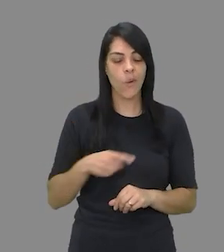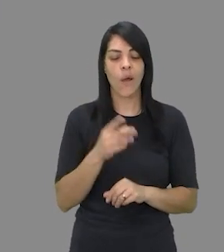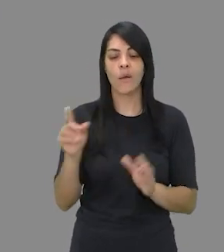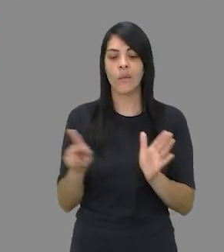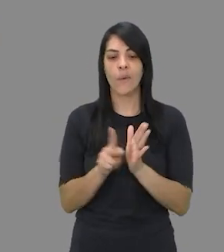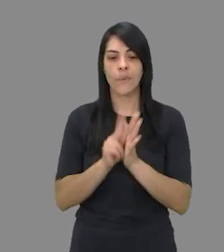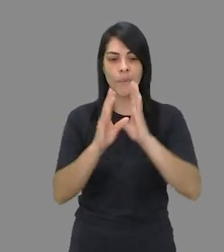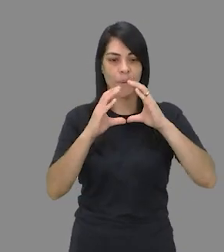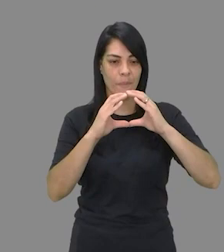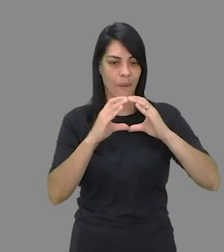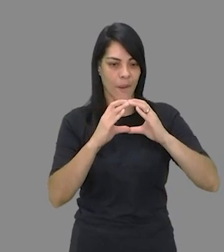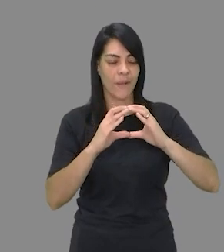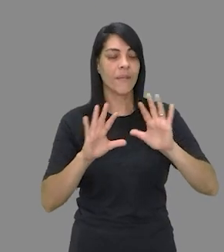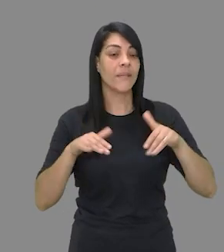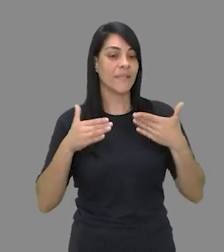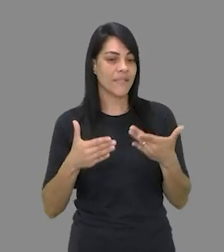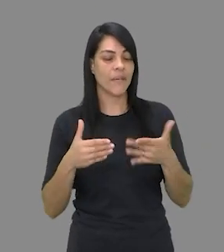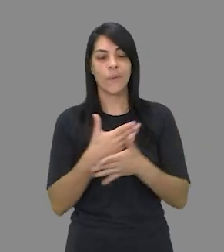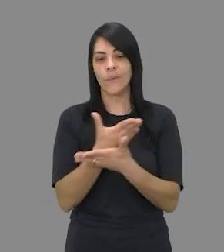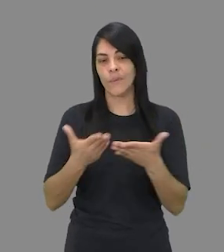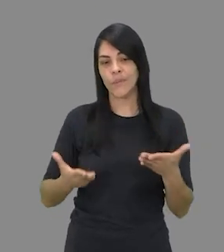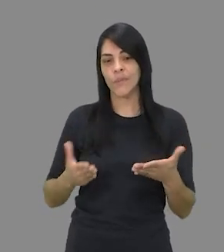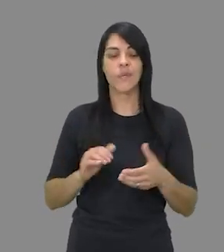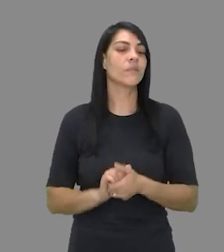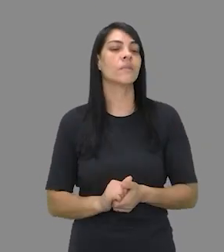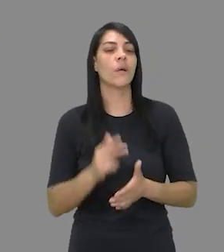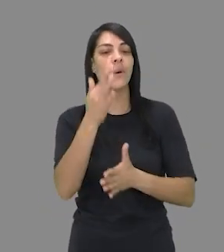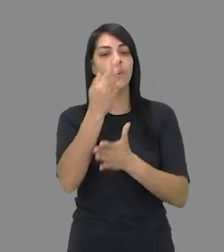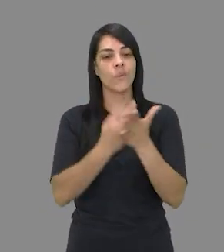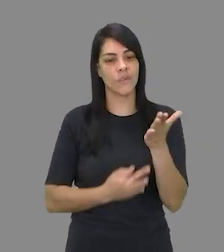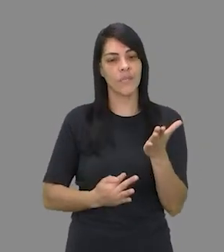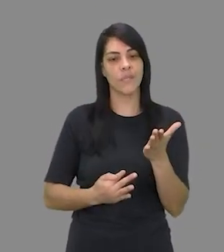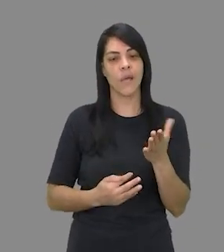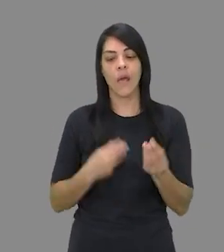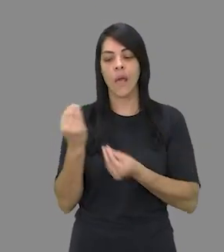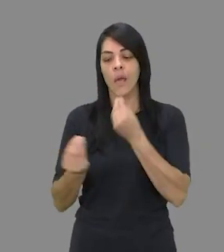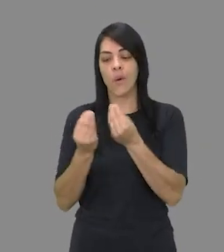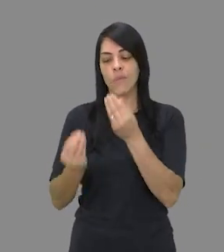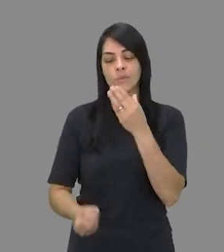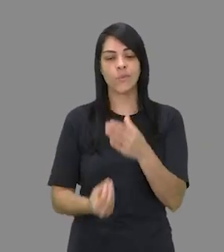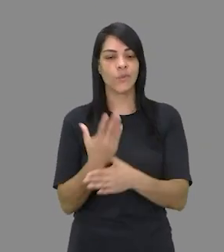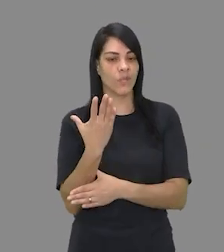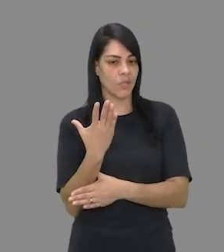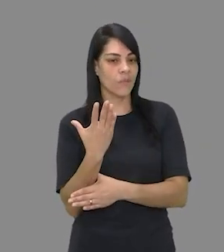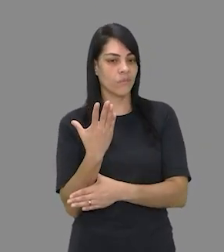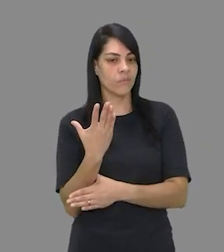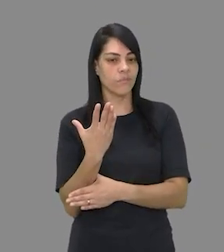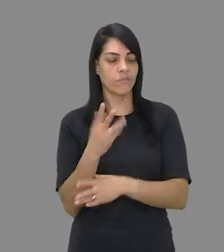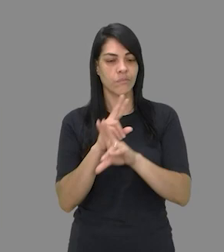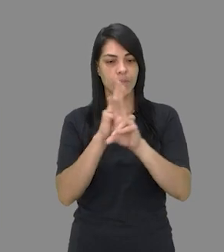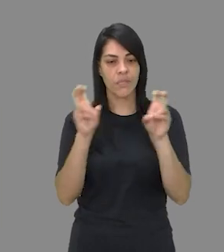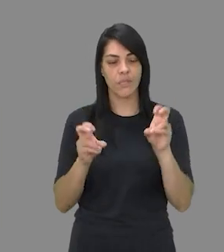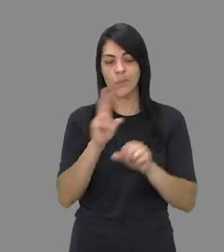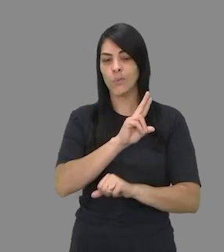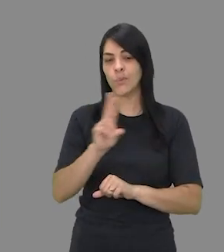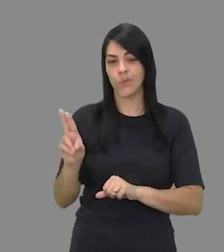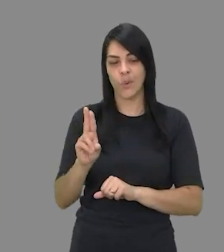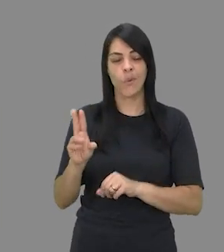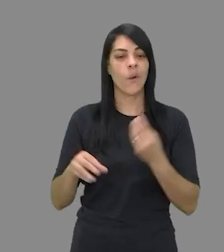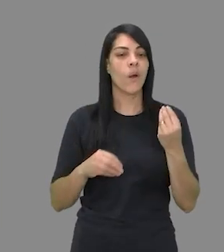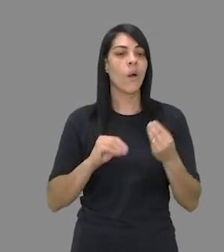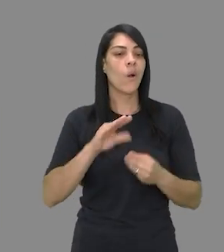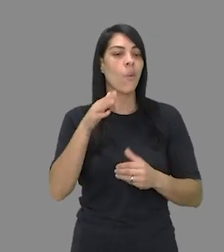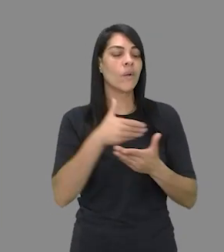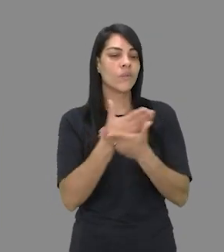Podem voltar aqui comigo. Então, aí nós extraímos desse texto onde ele surgiu, né, a questão do nome. Então, quando a gente fala aí